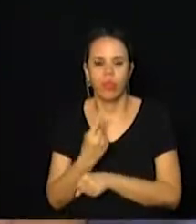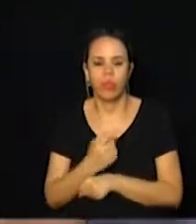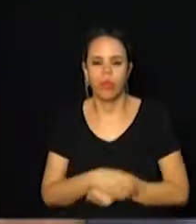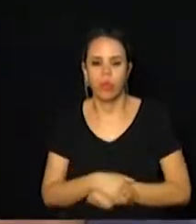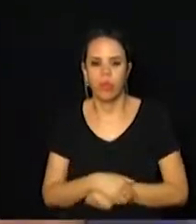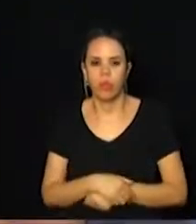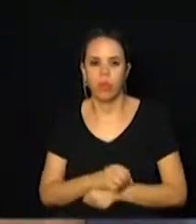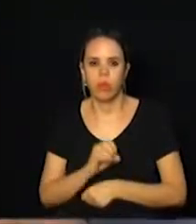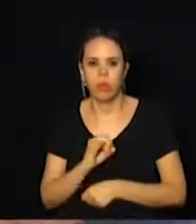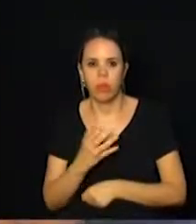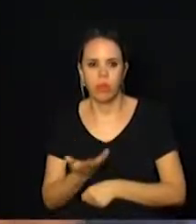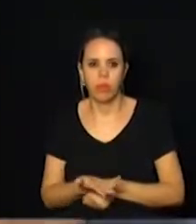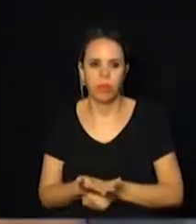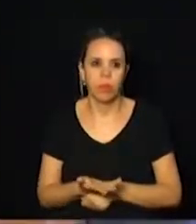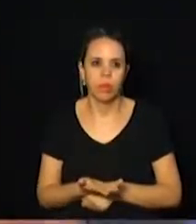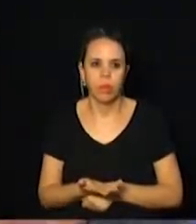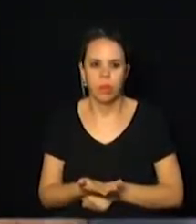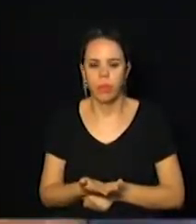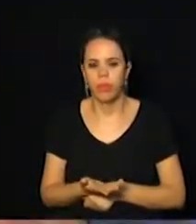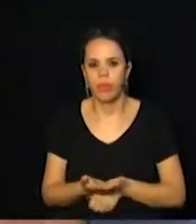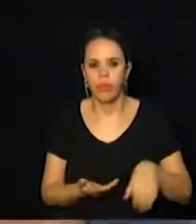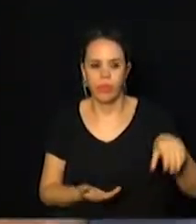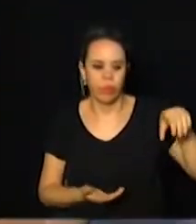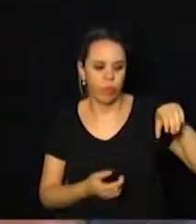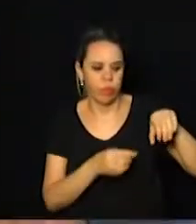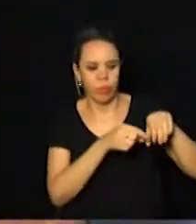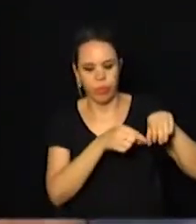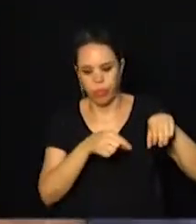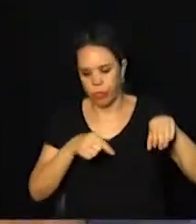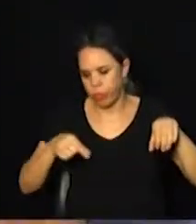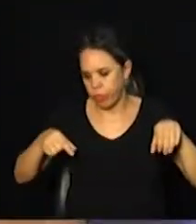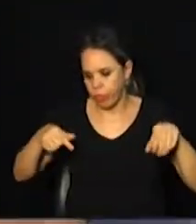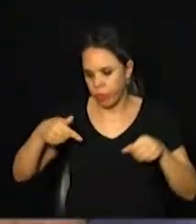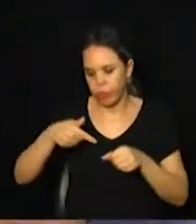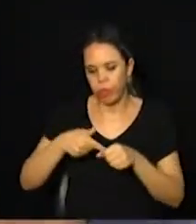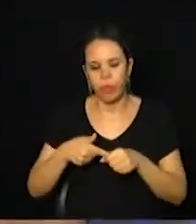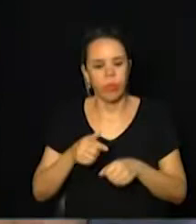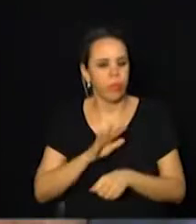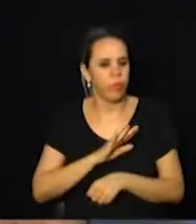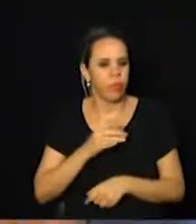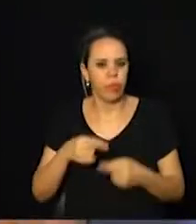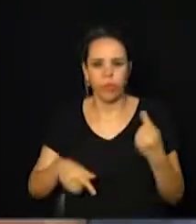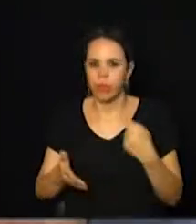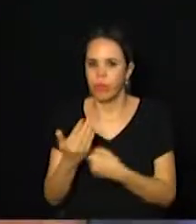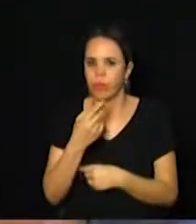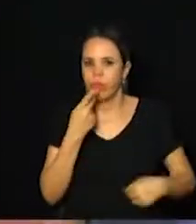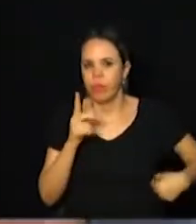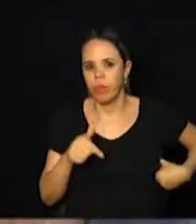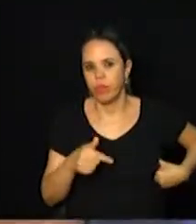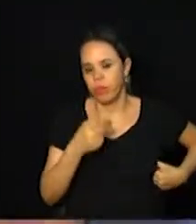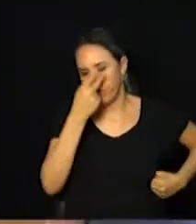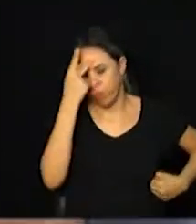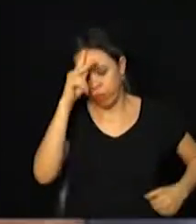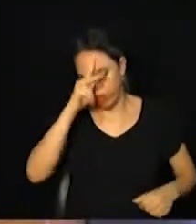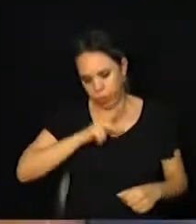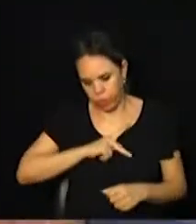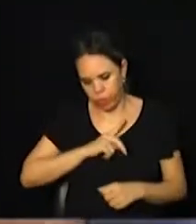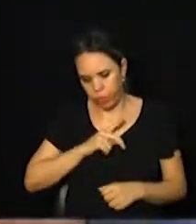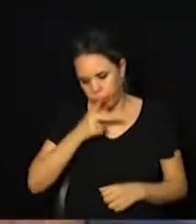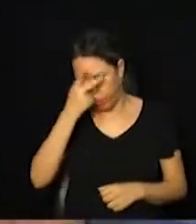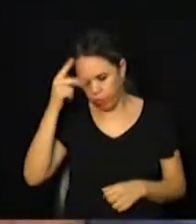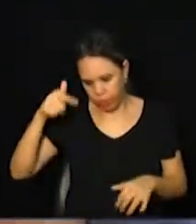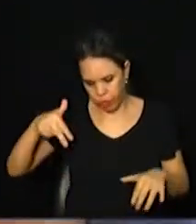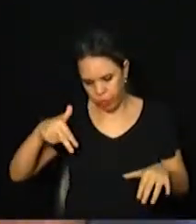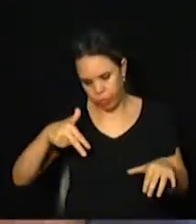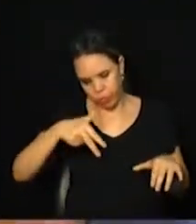ver o bico milagre dessa teve é se achasse mais não a tecnologia que eles tão dizendo que é o proprietário